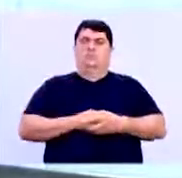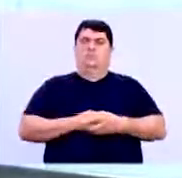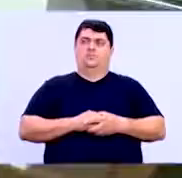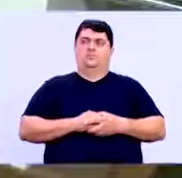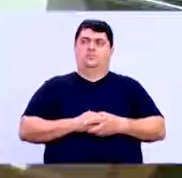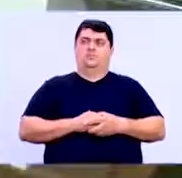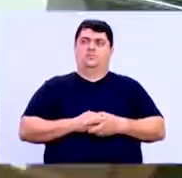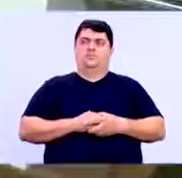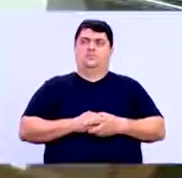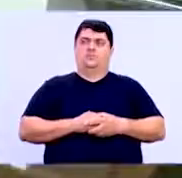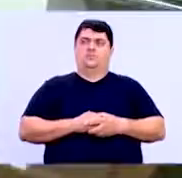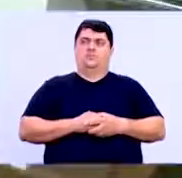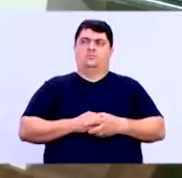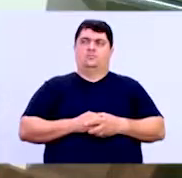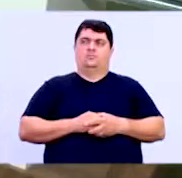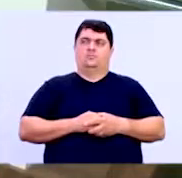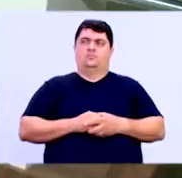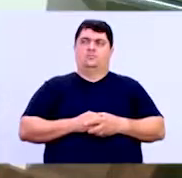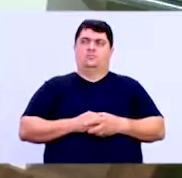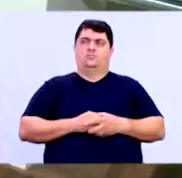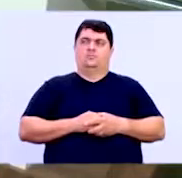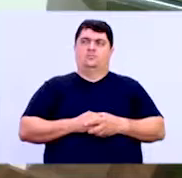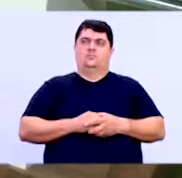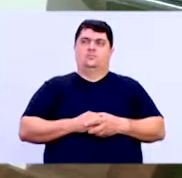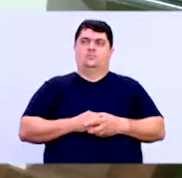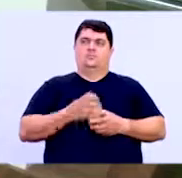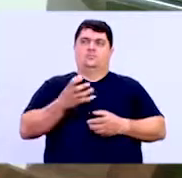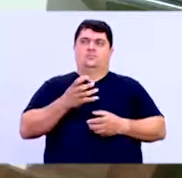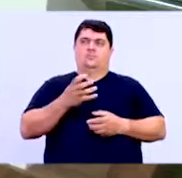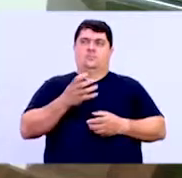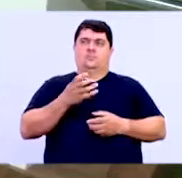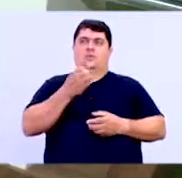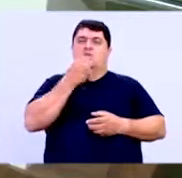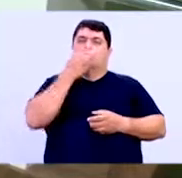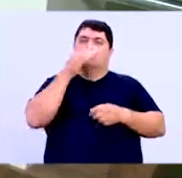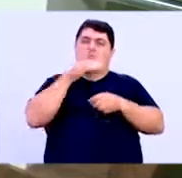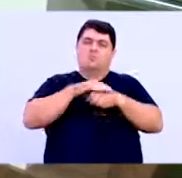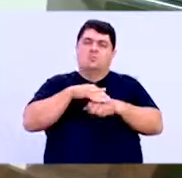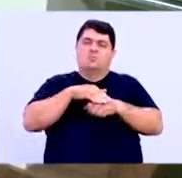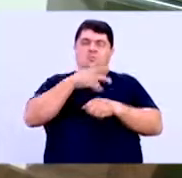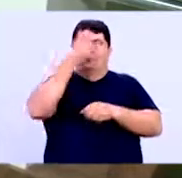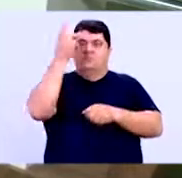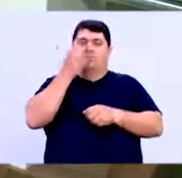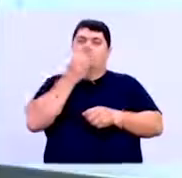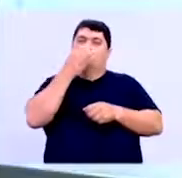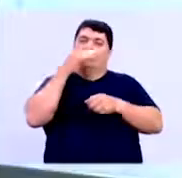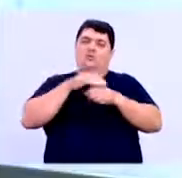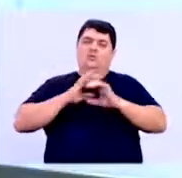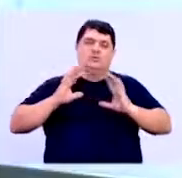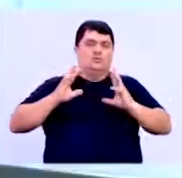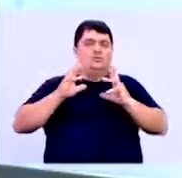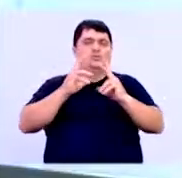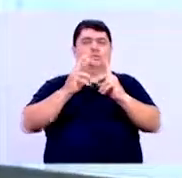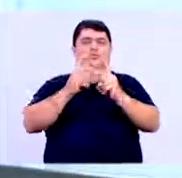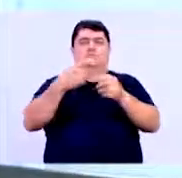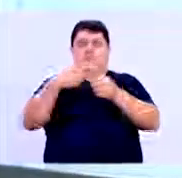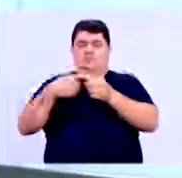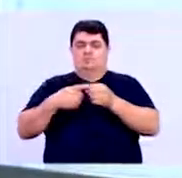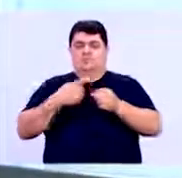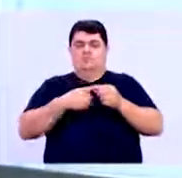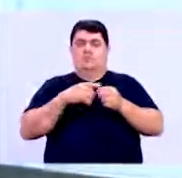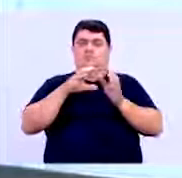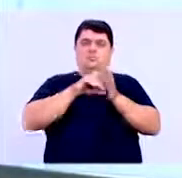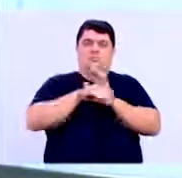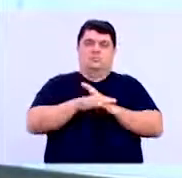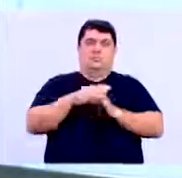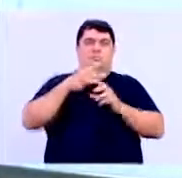Certo, professora? Denise, eu quero desejar uma excelente noite. Pessoal, uma excelente noite a todos os polos.